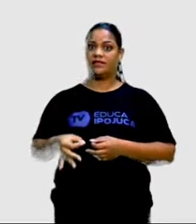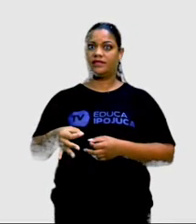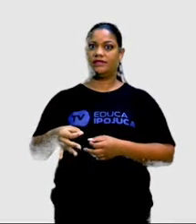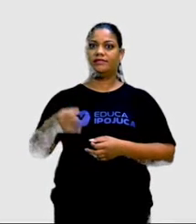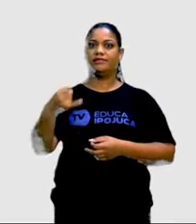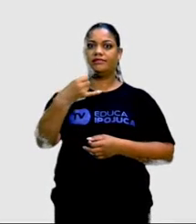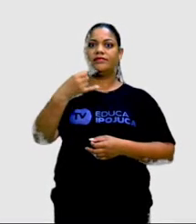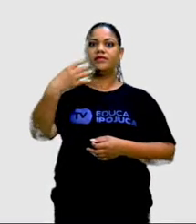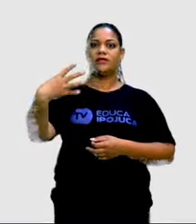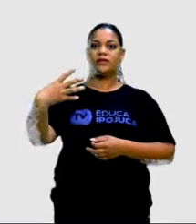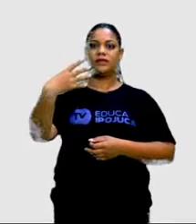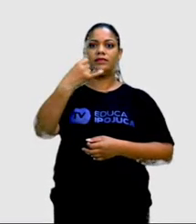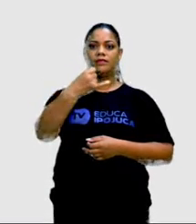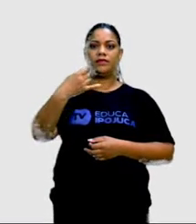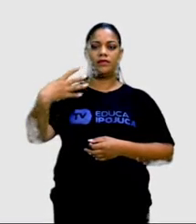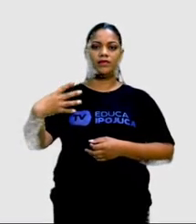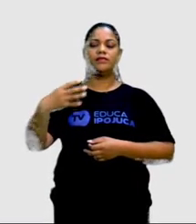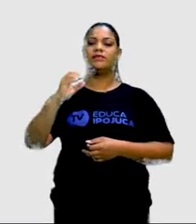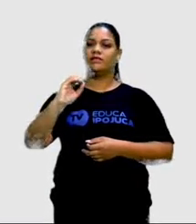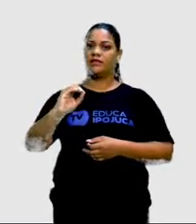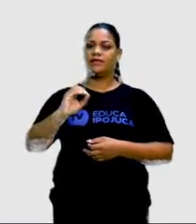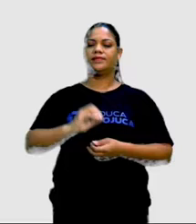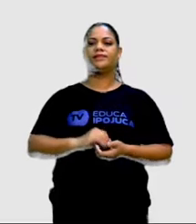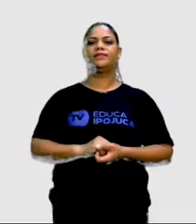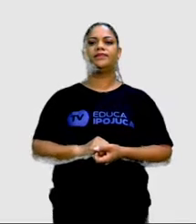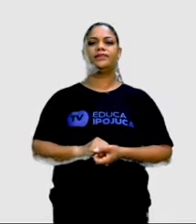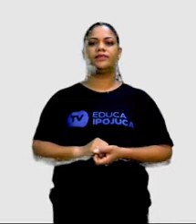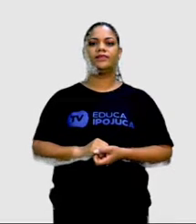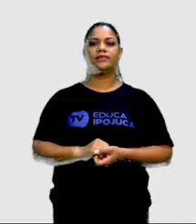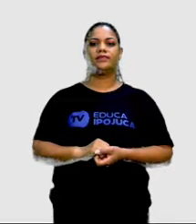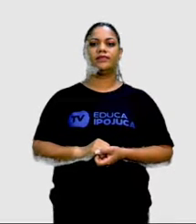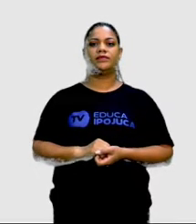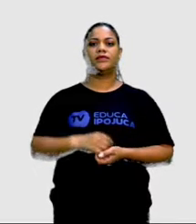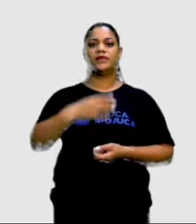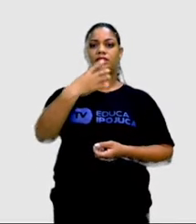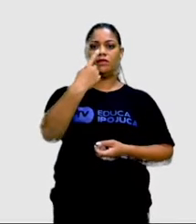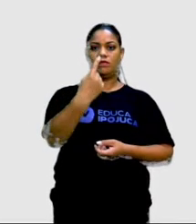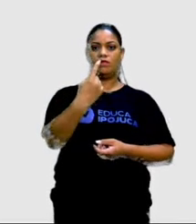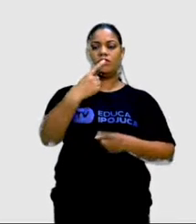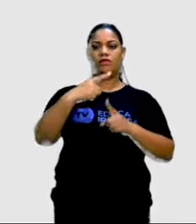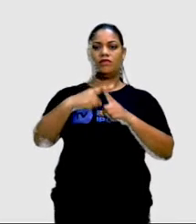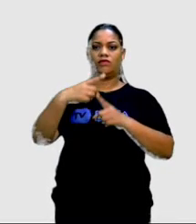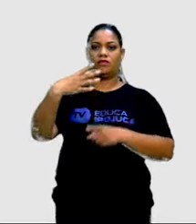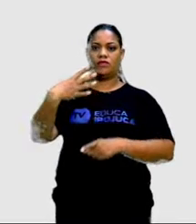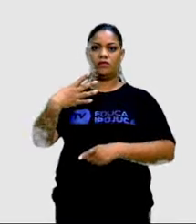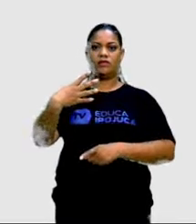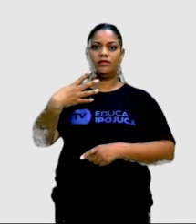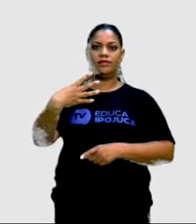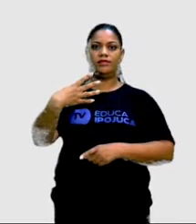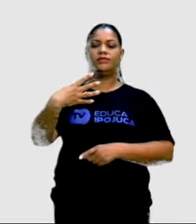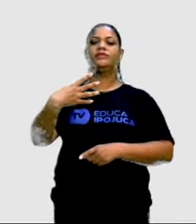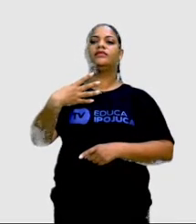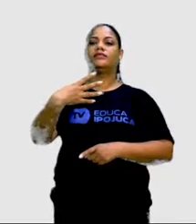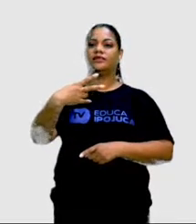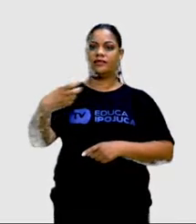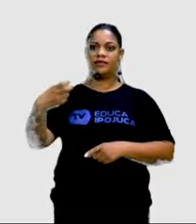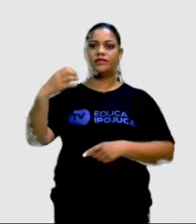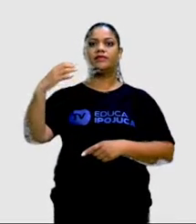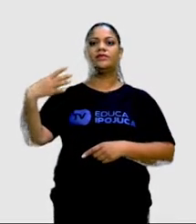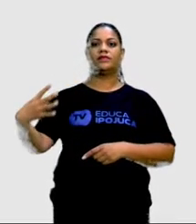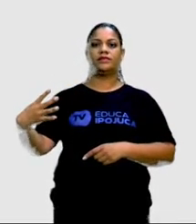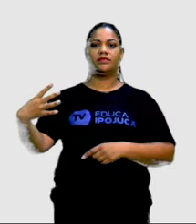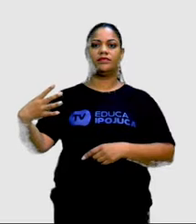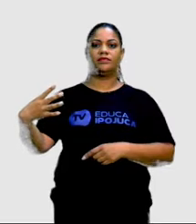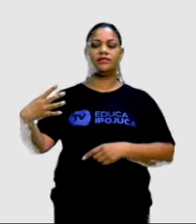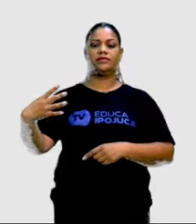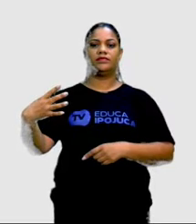certo. Da mesma forma, você vai entender o outro, né? Uma vez 4 é 4. Uma vez 4 é 4. Aí você